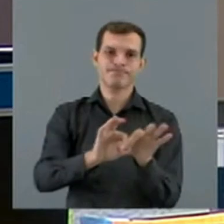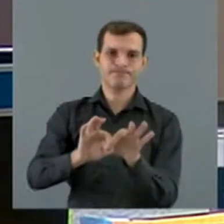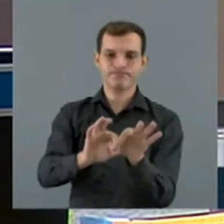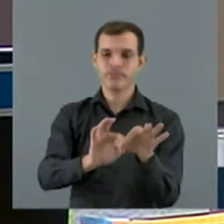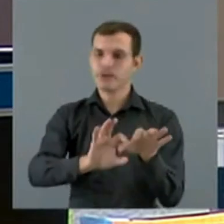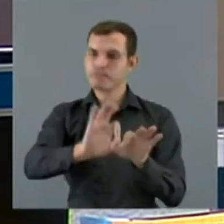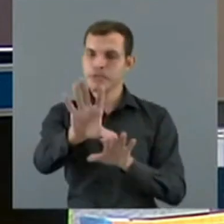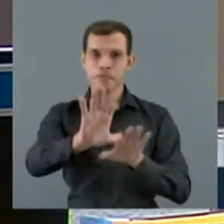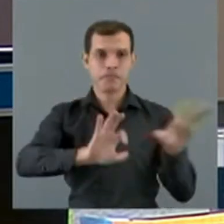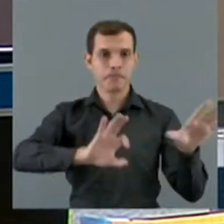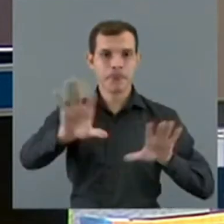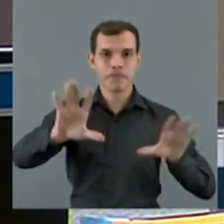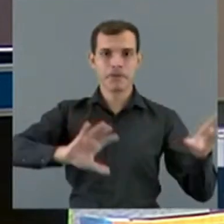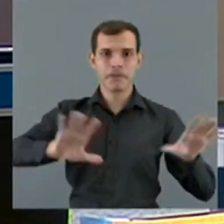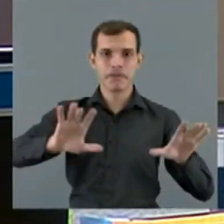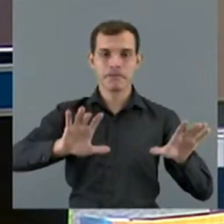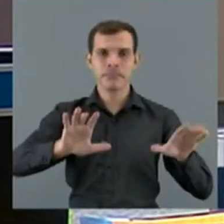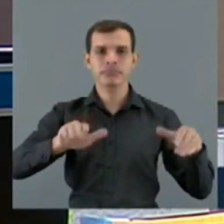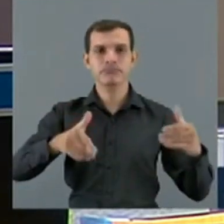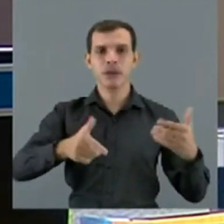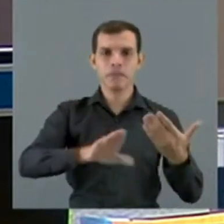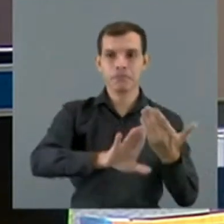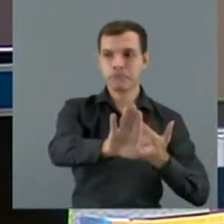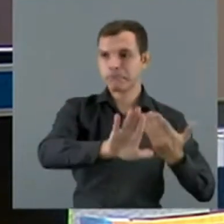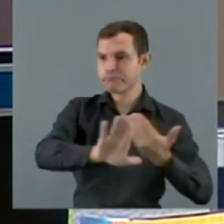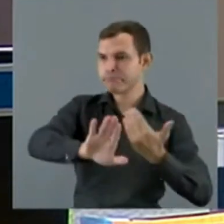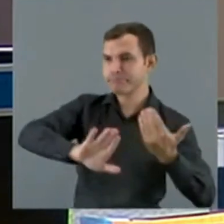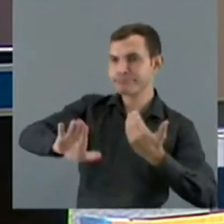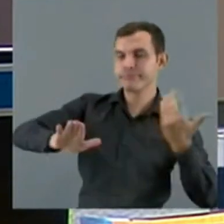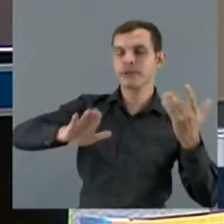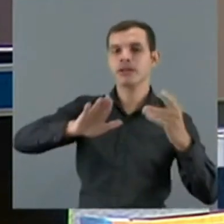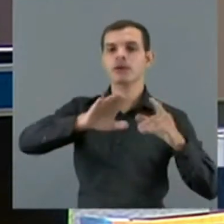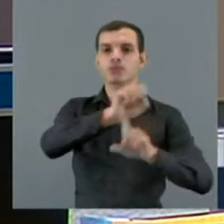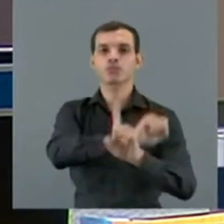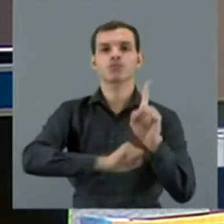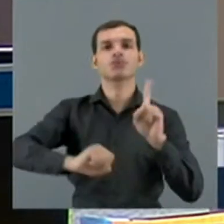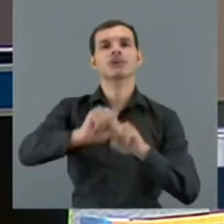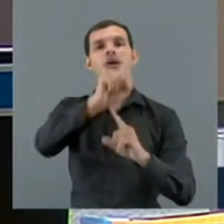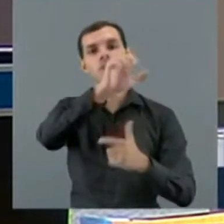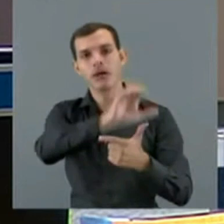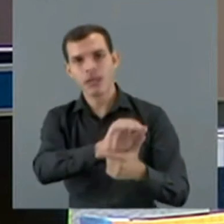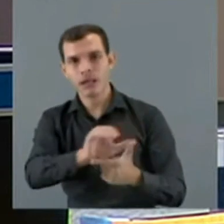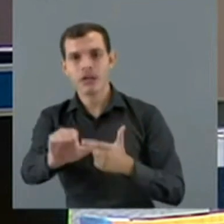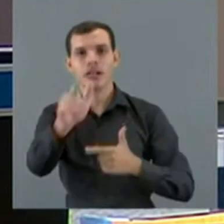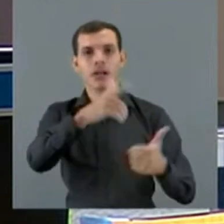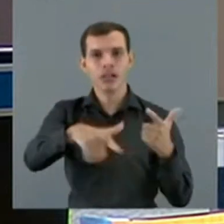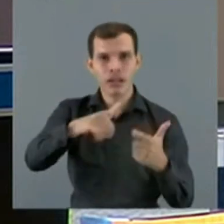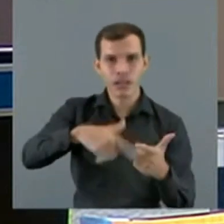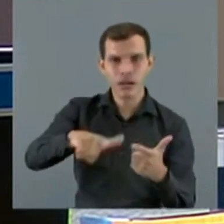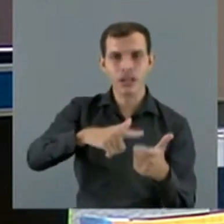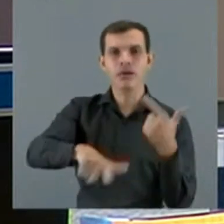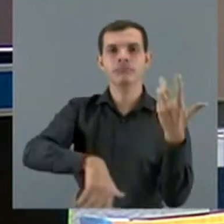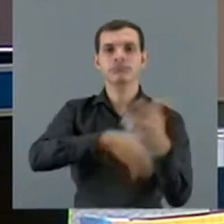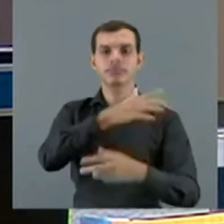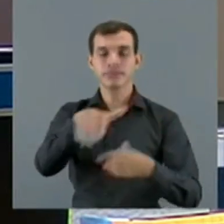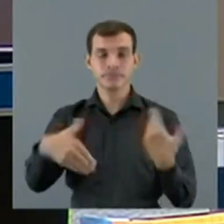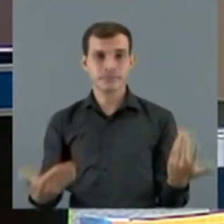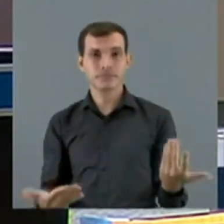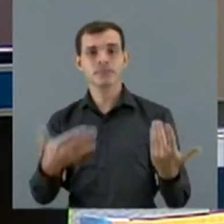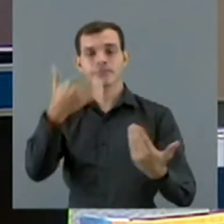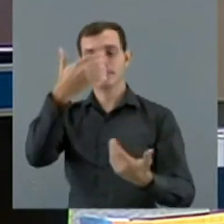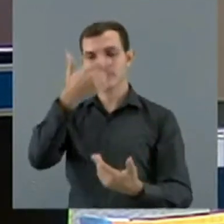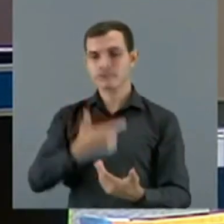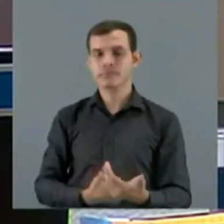desintegra, gerando crises e convulsões sociais. Por essa razão, penso que o julgador